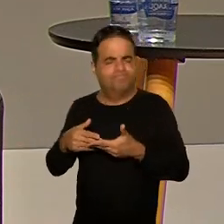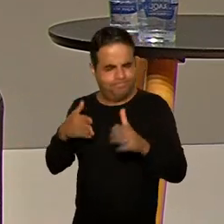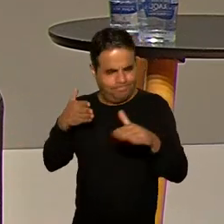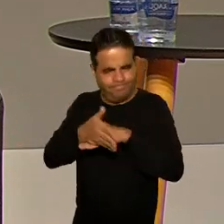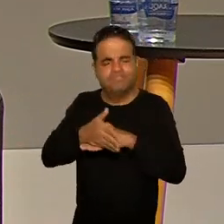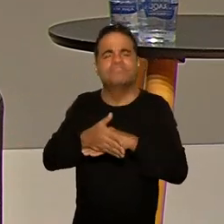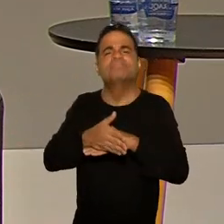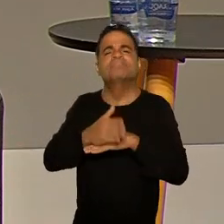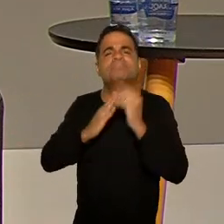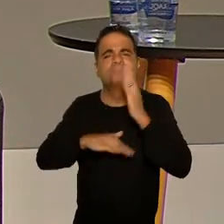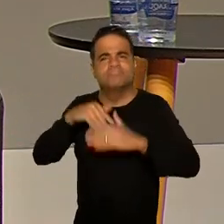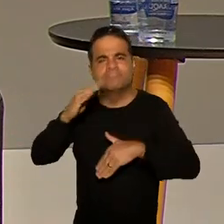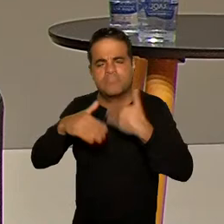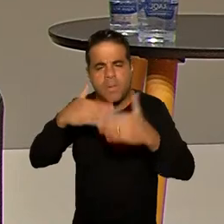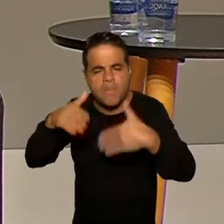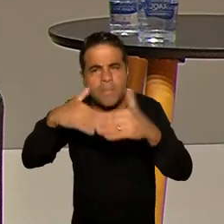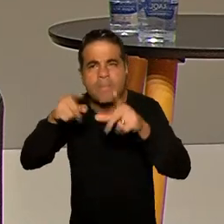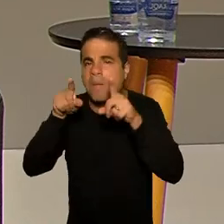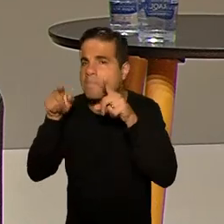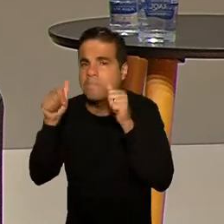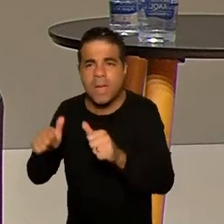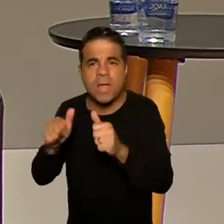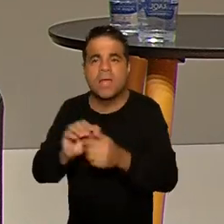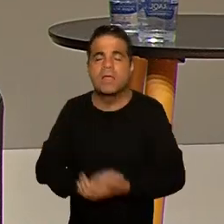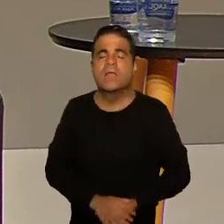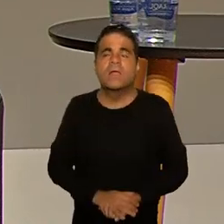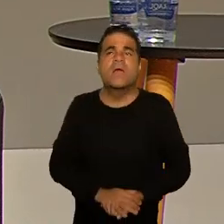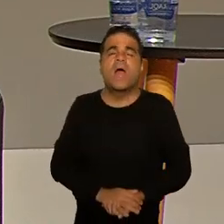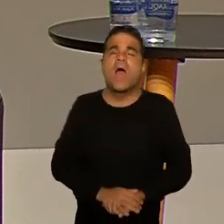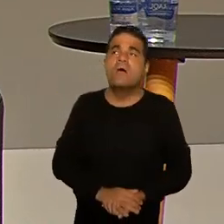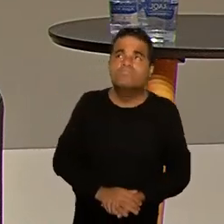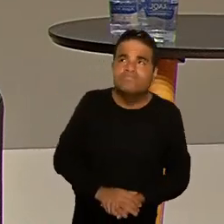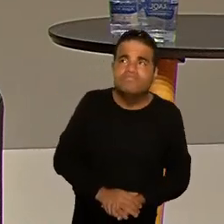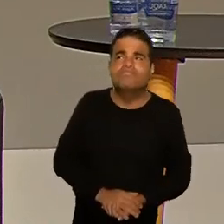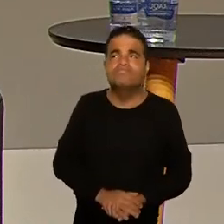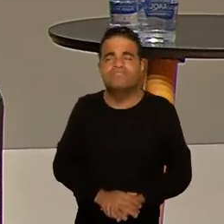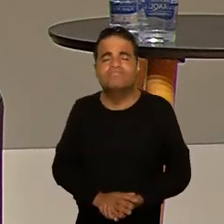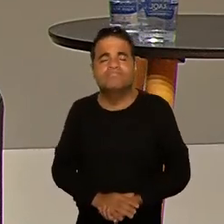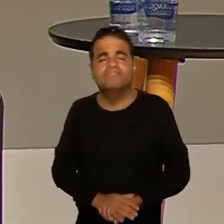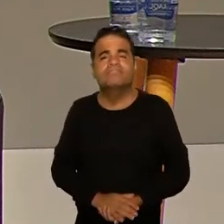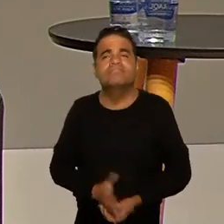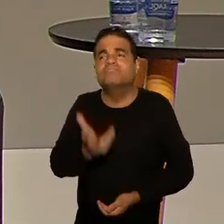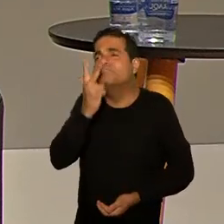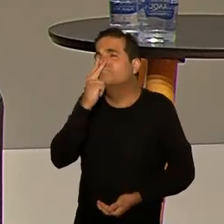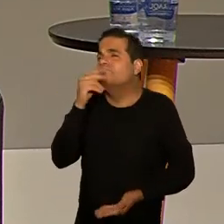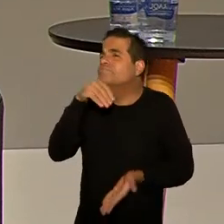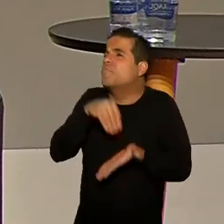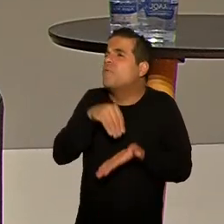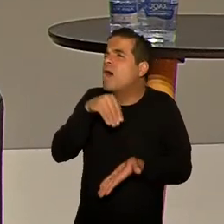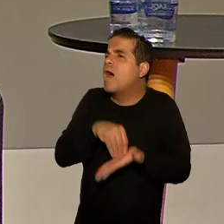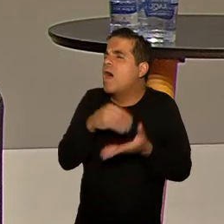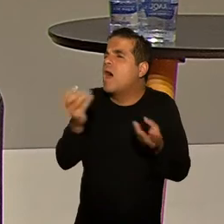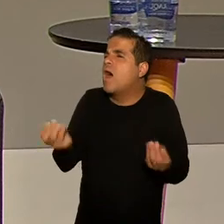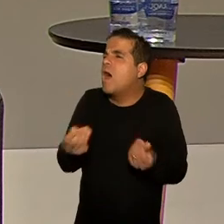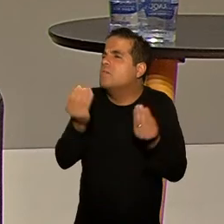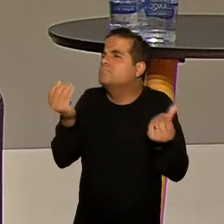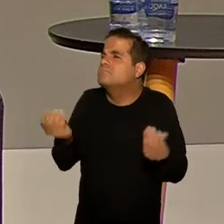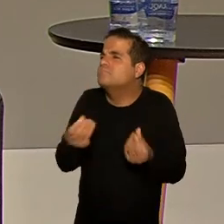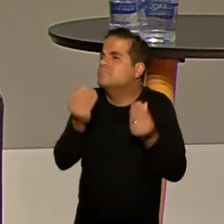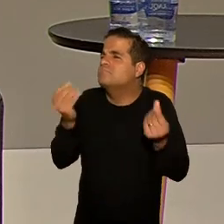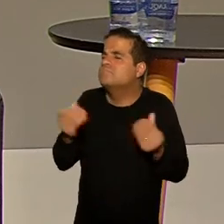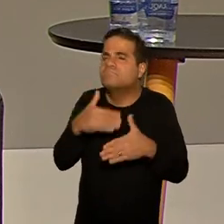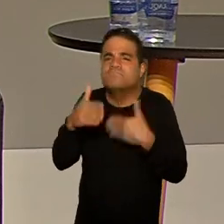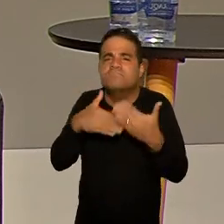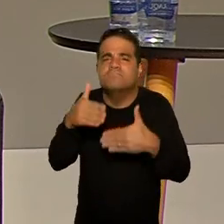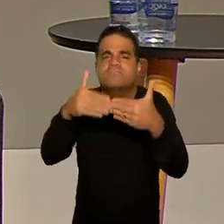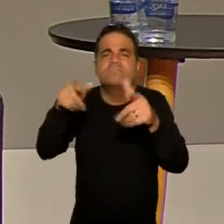engajarem em processos estéticos porque em alguma medida ela padece de uma de uma de um